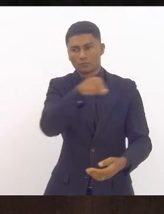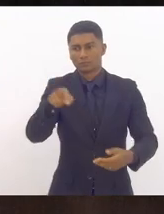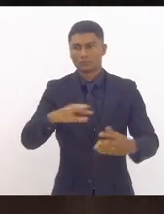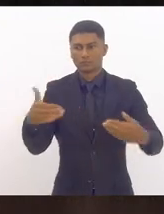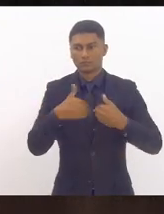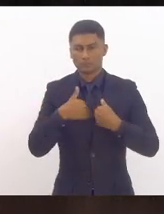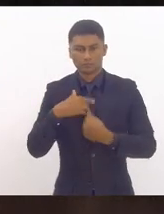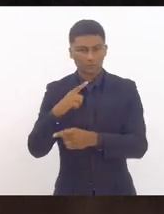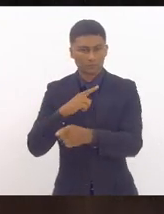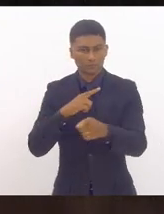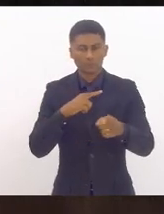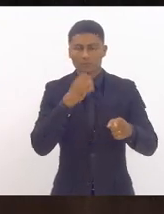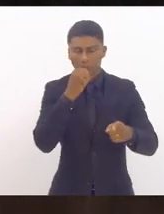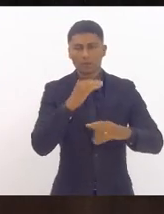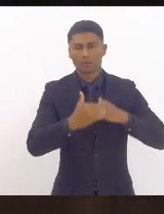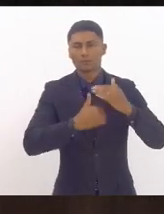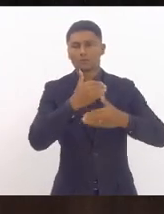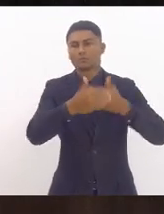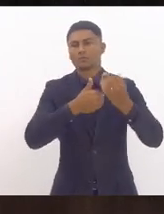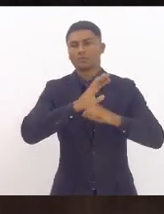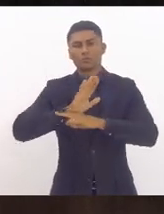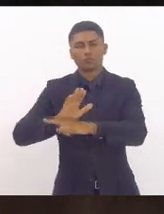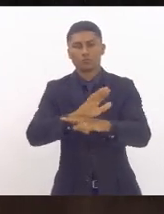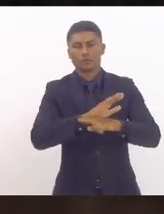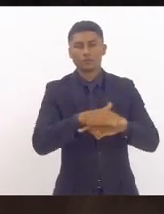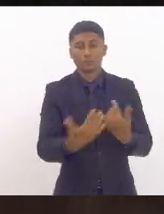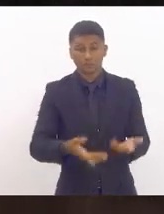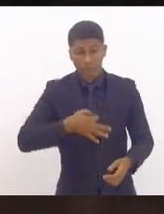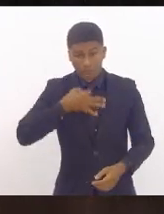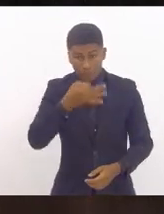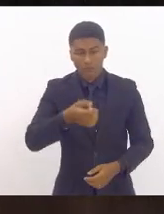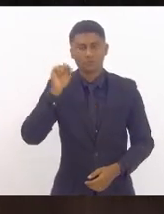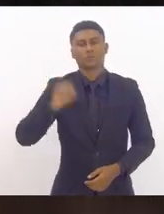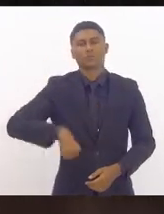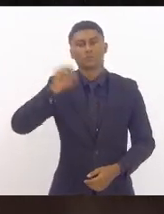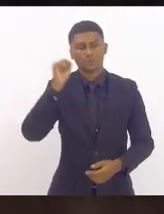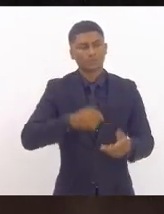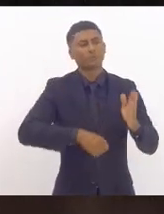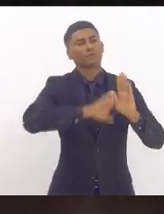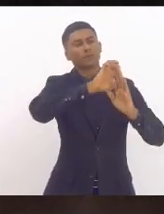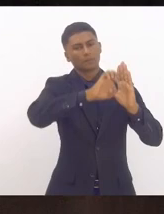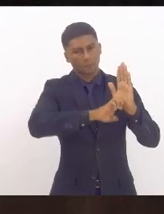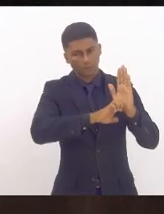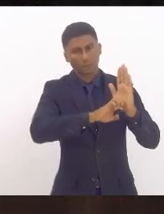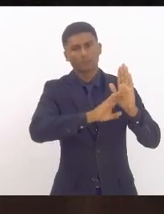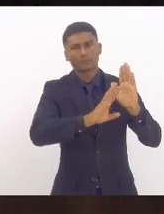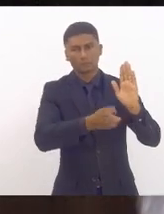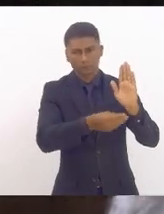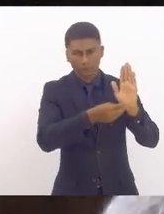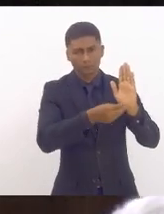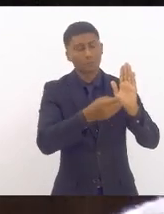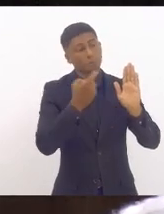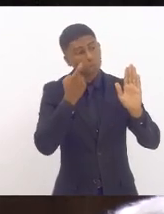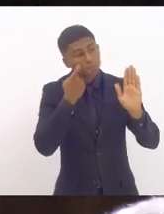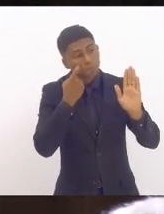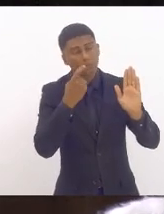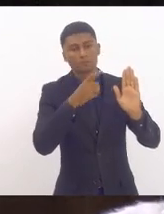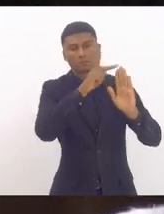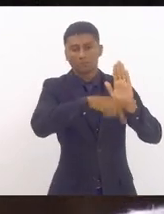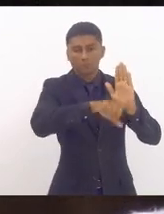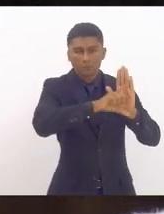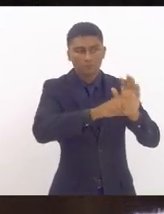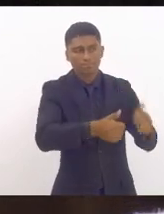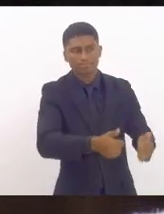de espectro autista. Nosso parecer é favorável, com emendas buscando aperfeiçoar e contribuir com